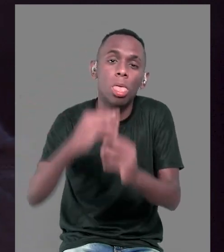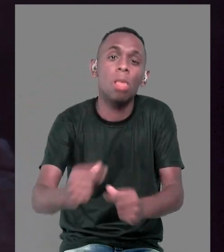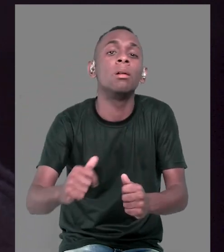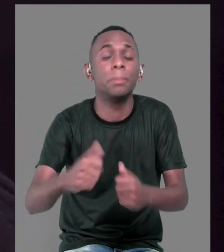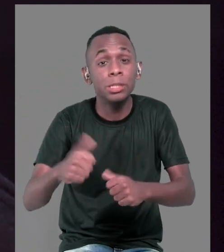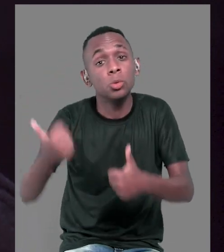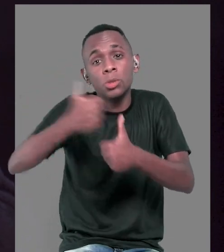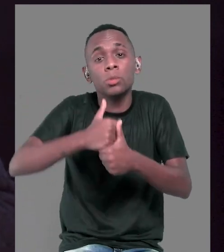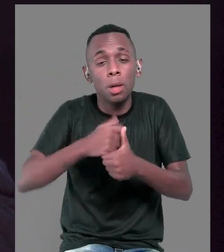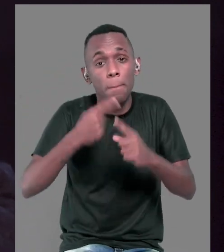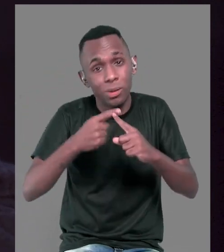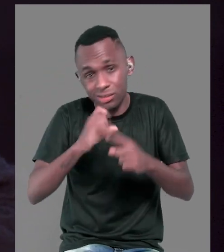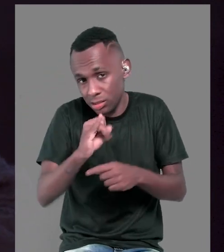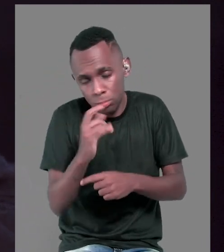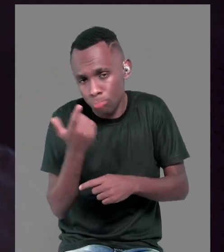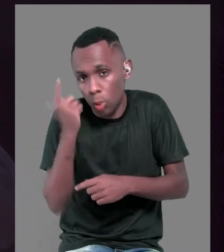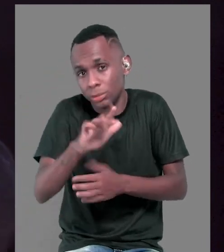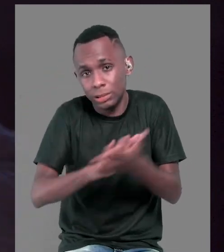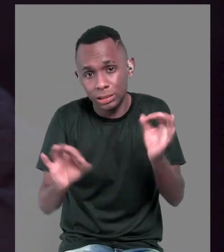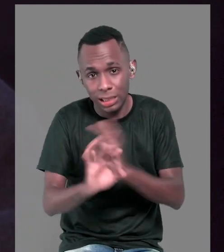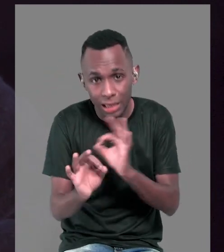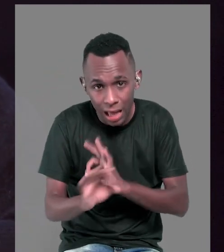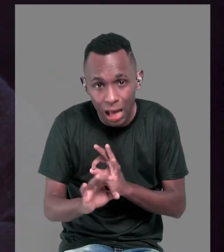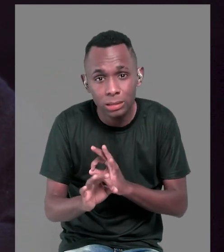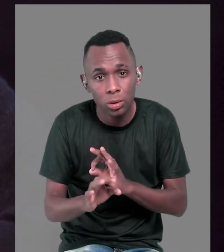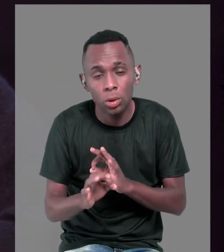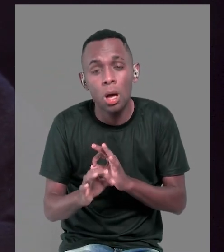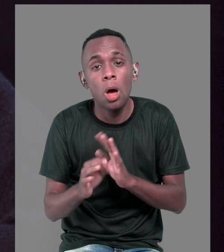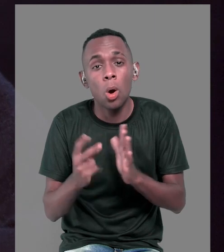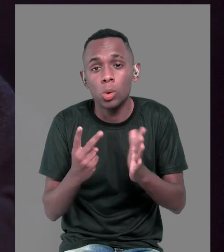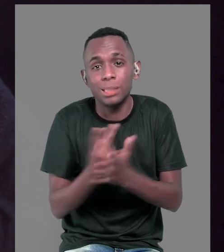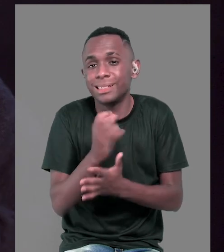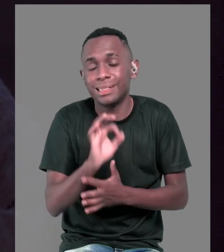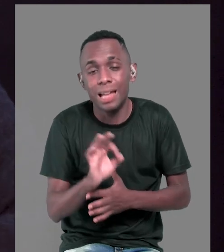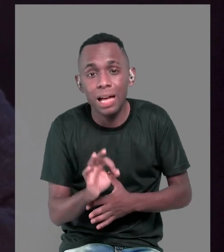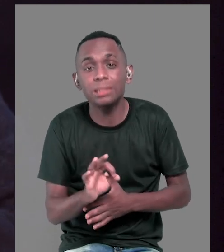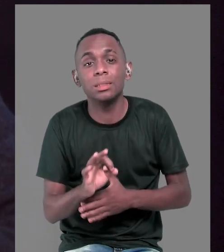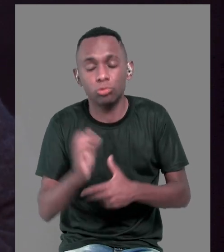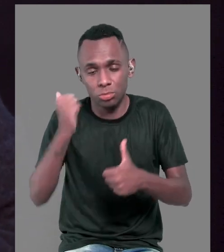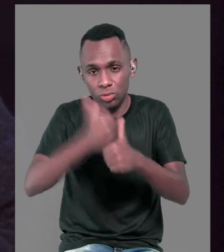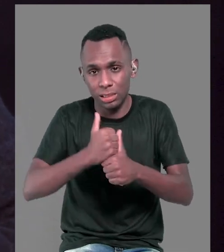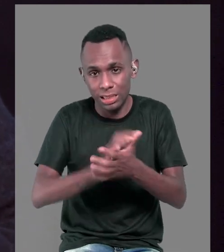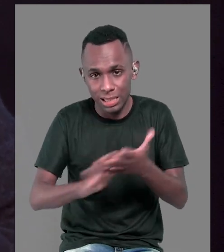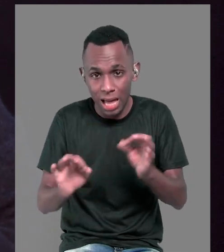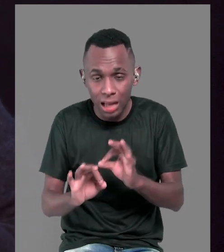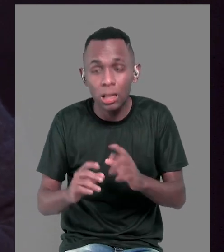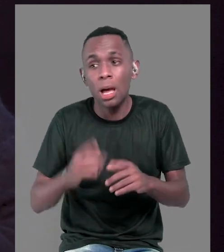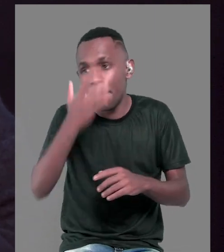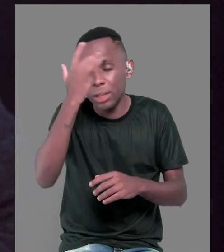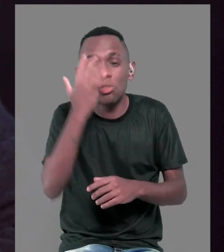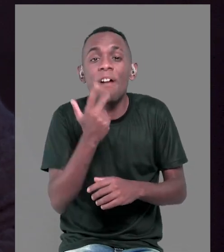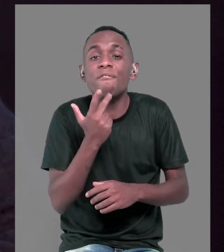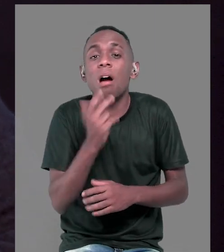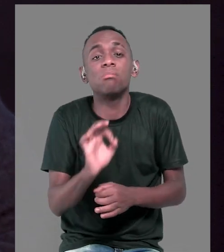não houver esse dispositivo substituto, o sujeito não fala. Essa é